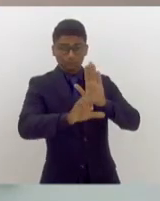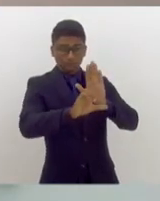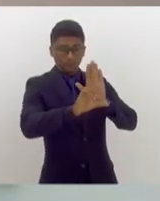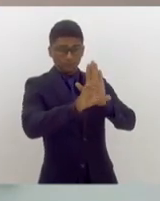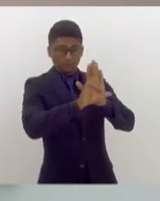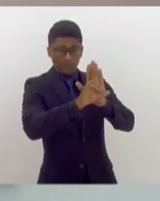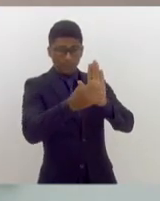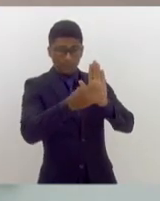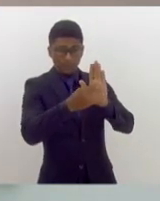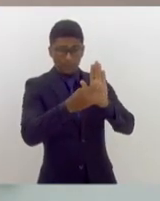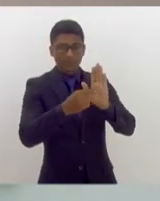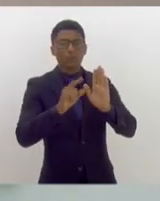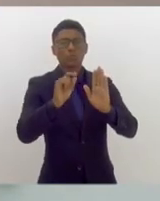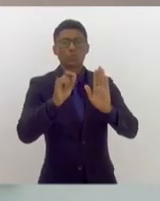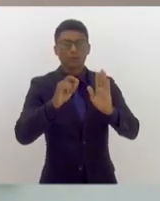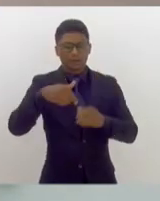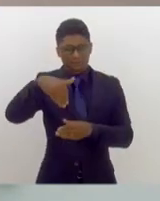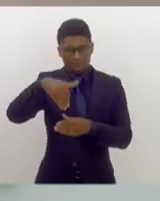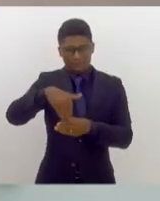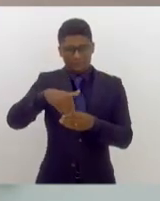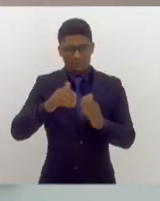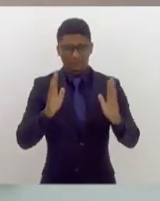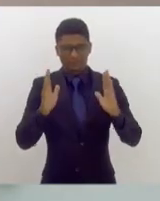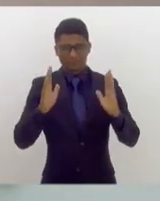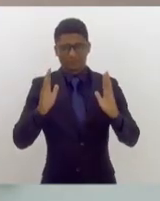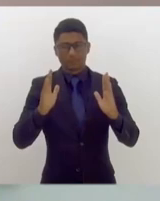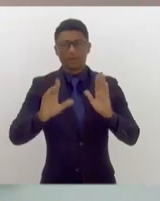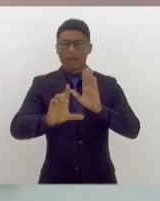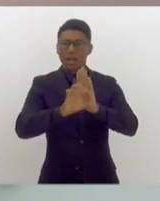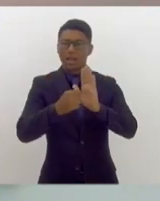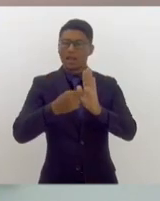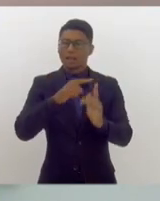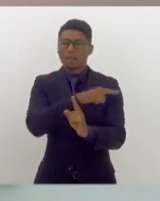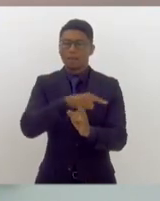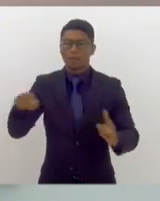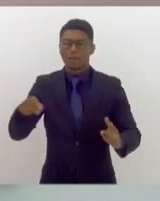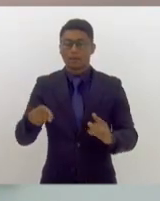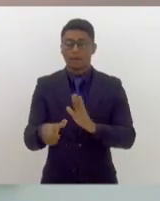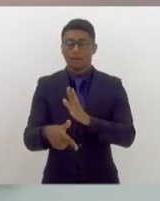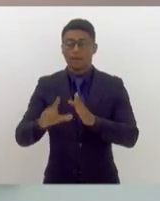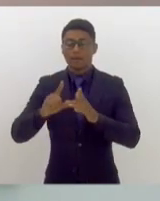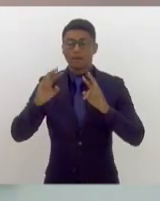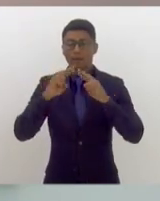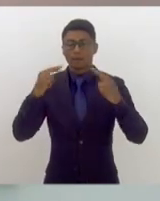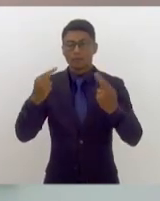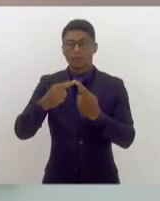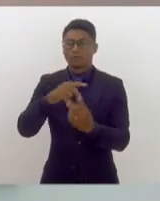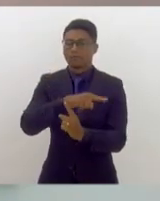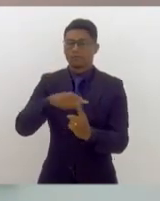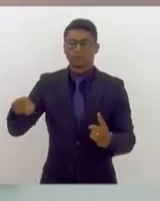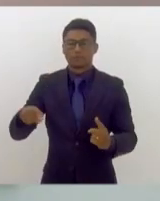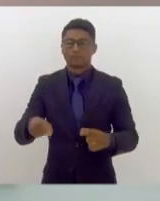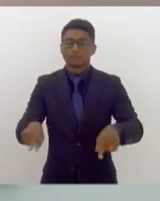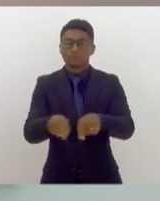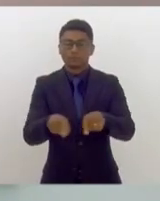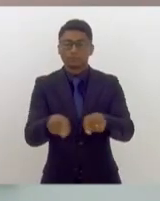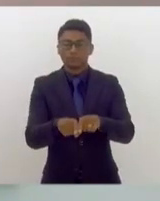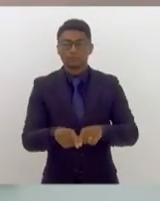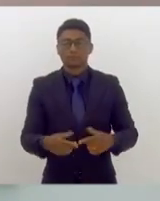nos proibia de realizar audiências públicas e nos proibia de qualquer tipo